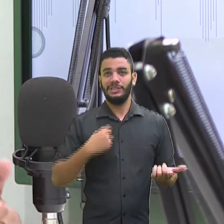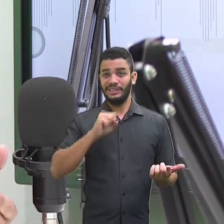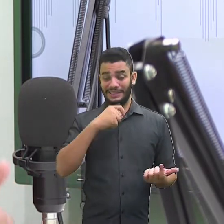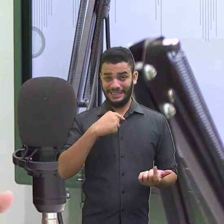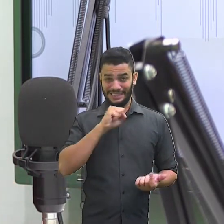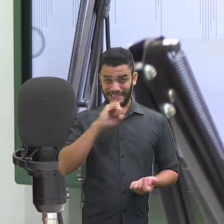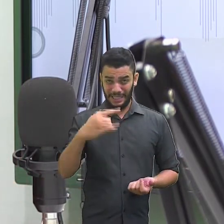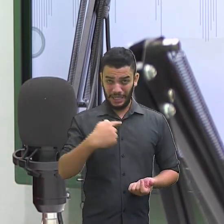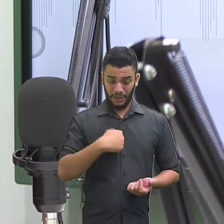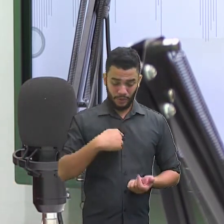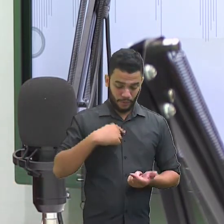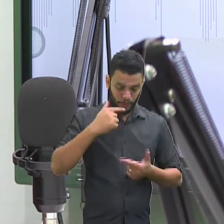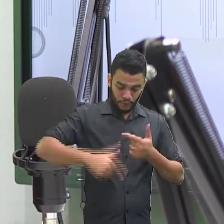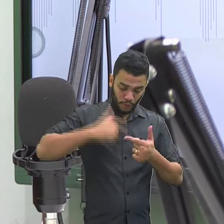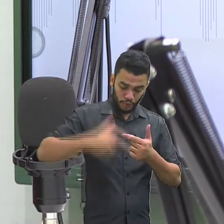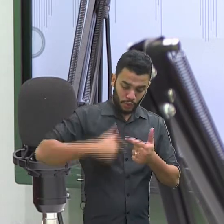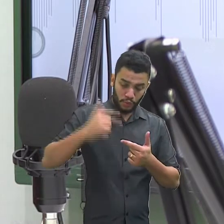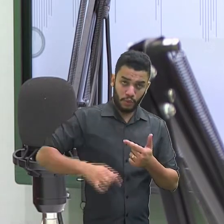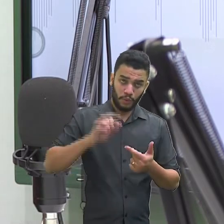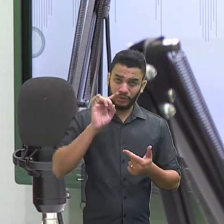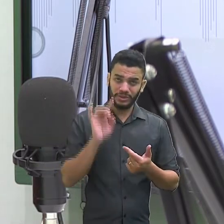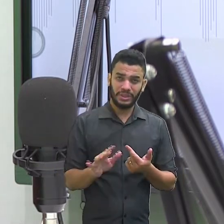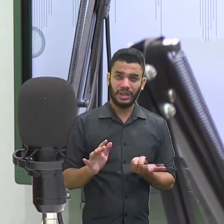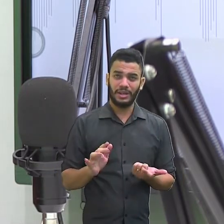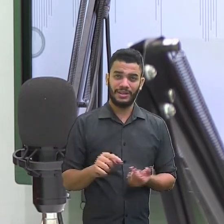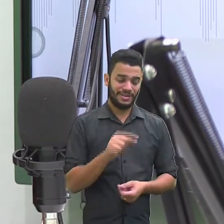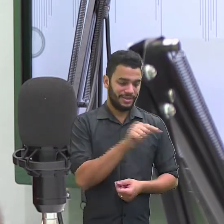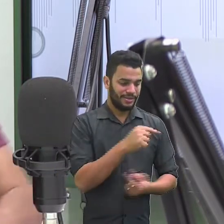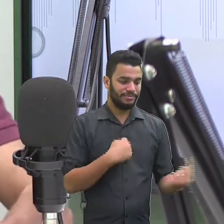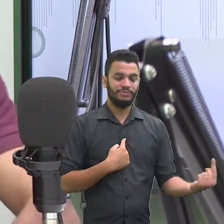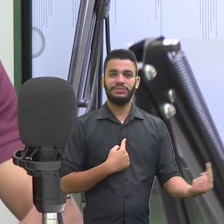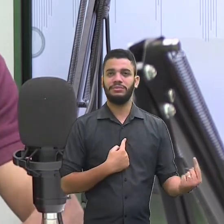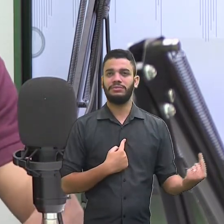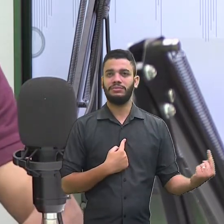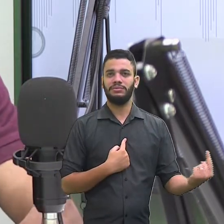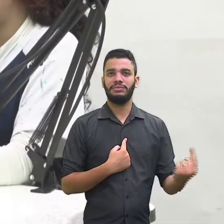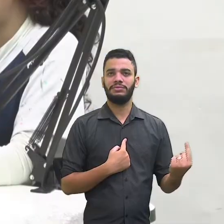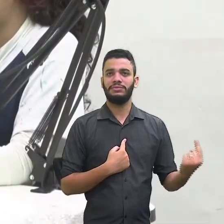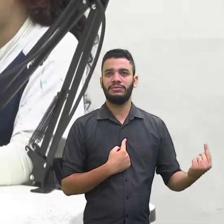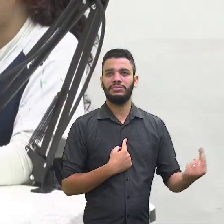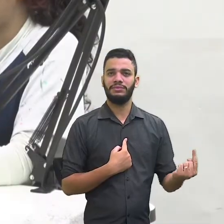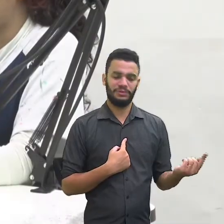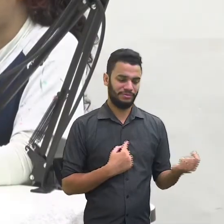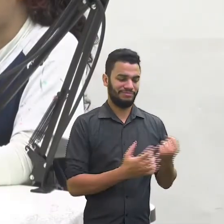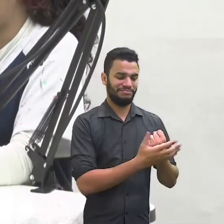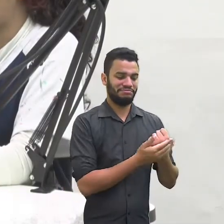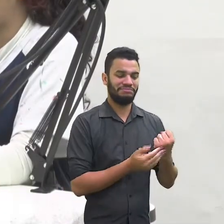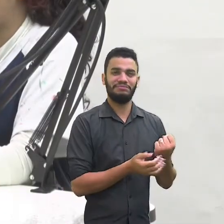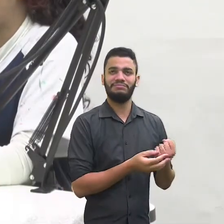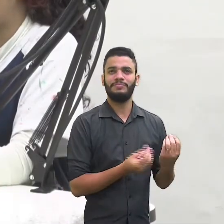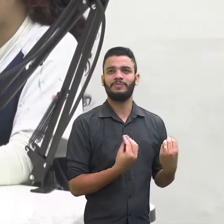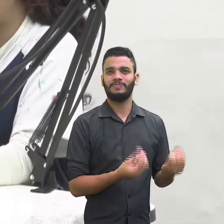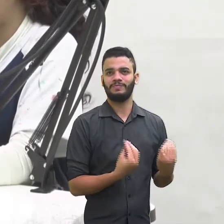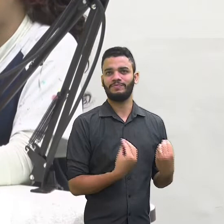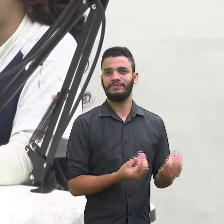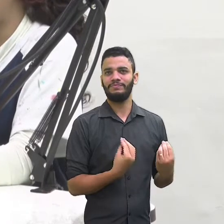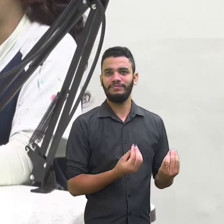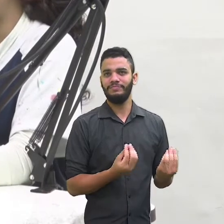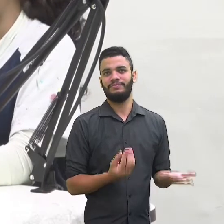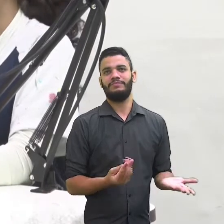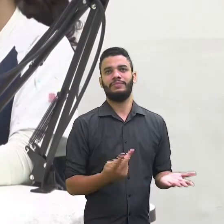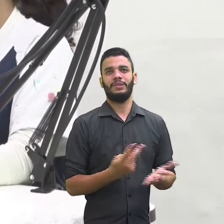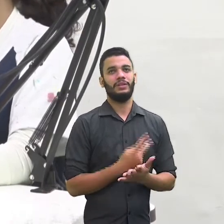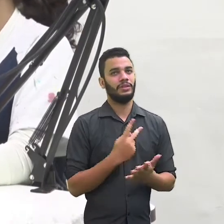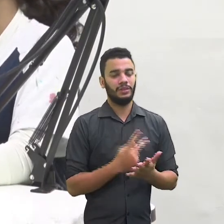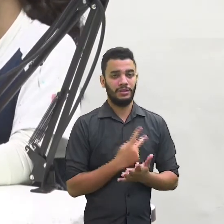Porque esse pai e essa mãe sempre são ausentes. Sim, uma coisa aí que eu